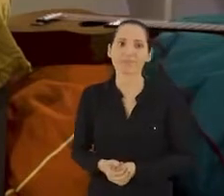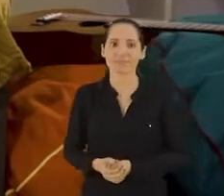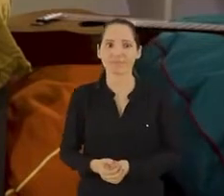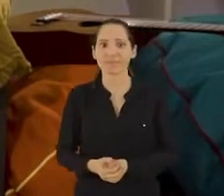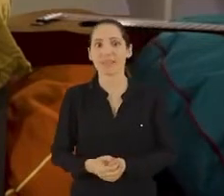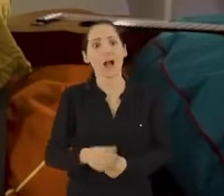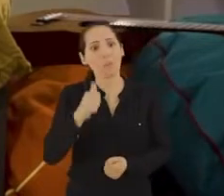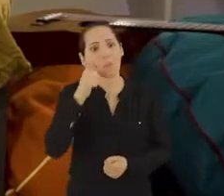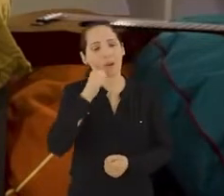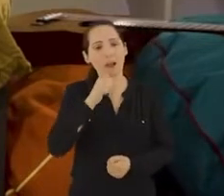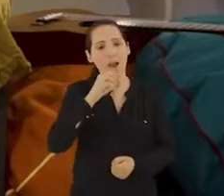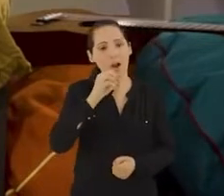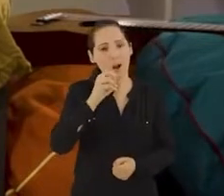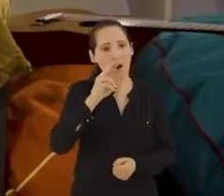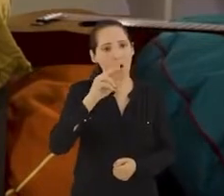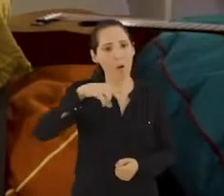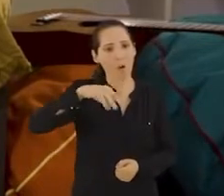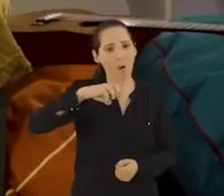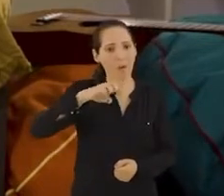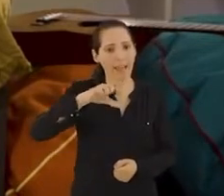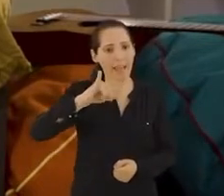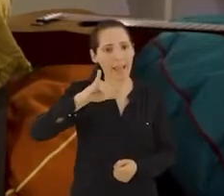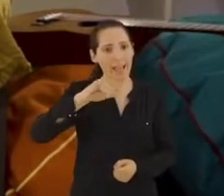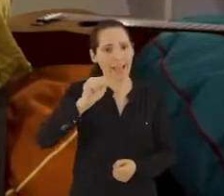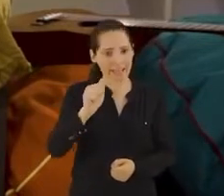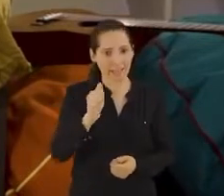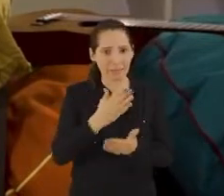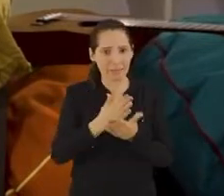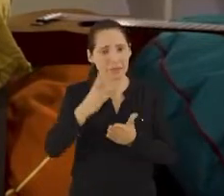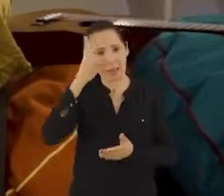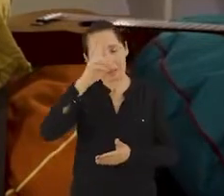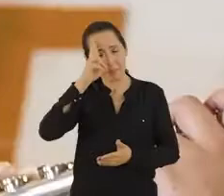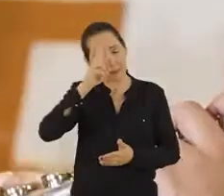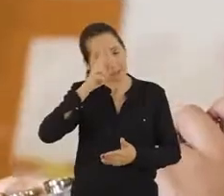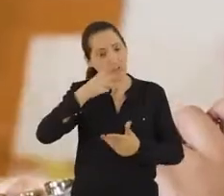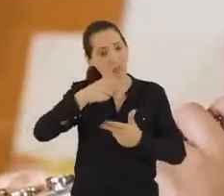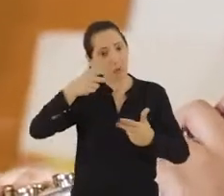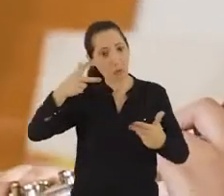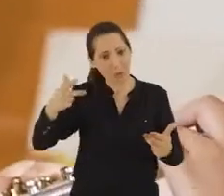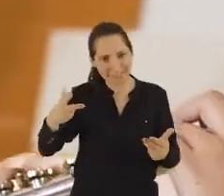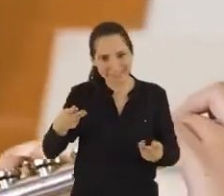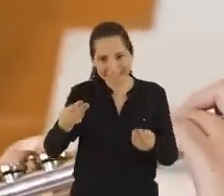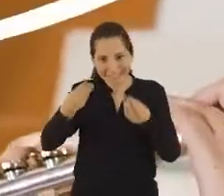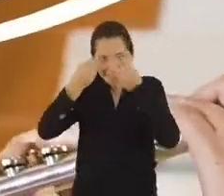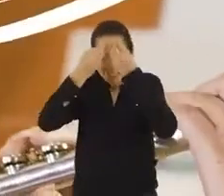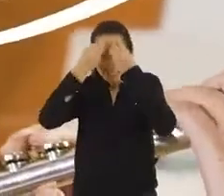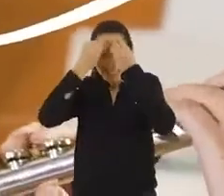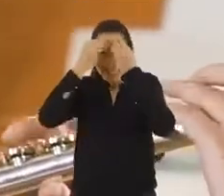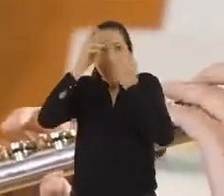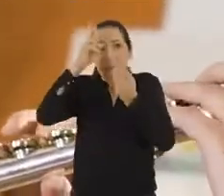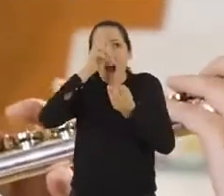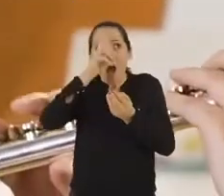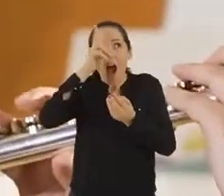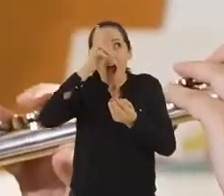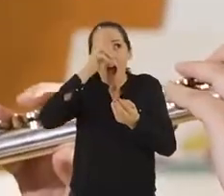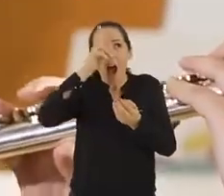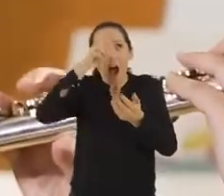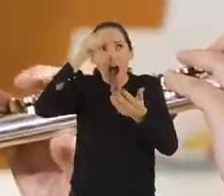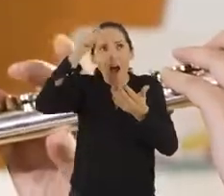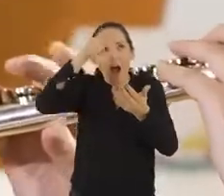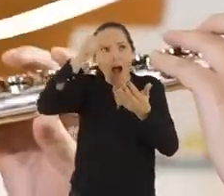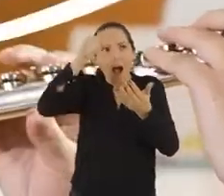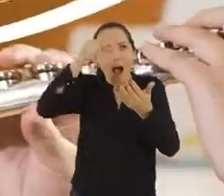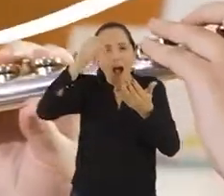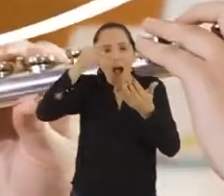Dona Ornélia começou a lembrar de coisas que ela nem sabia que sabia. Mas uma